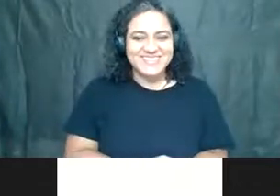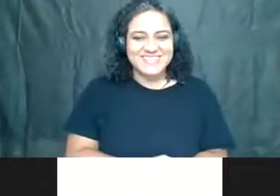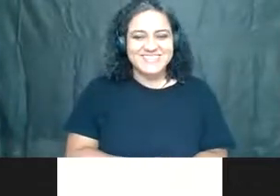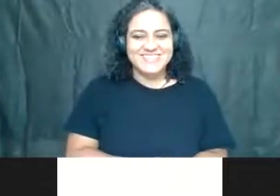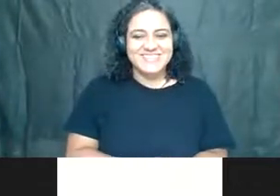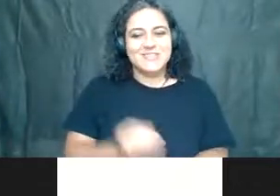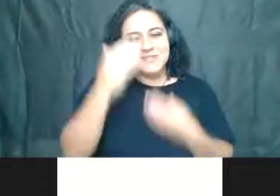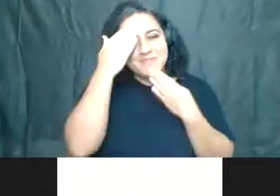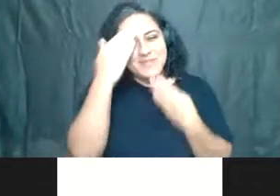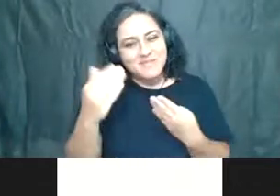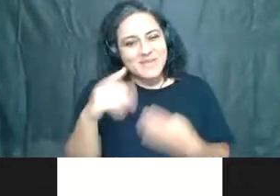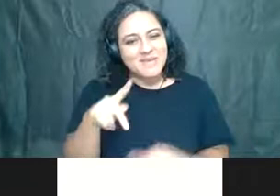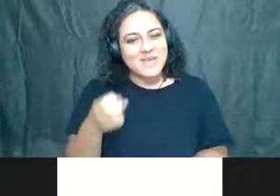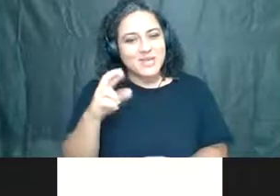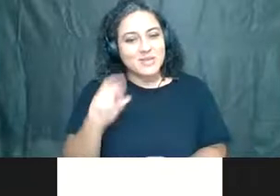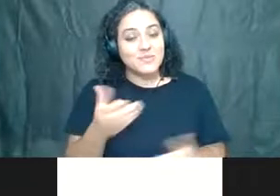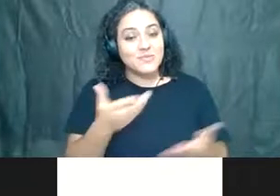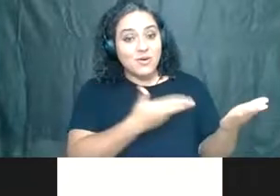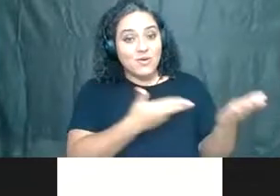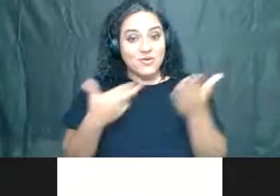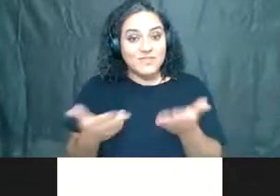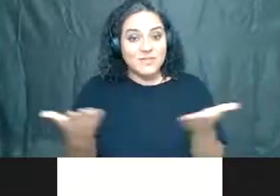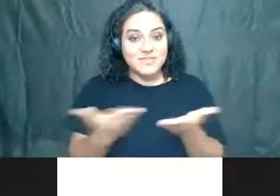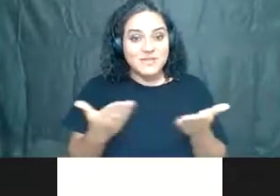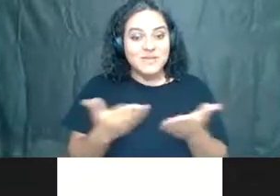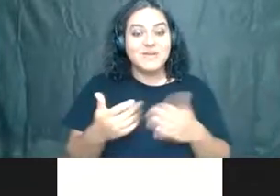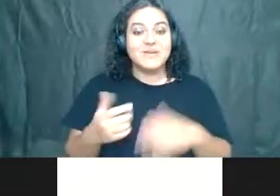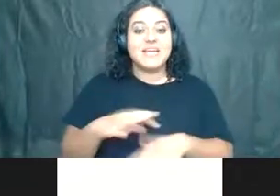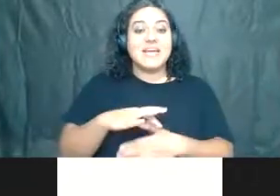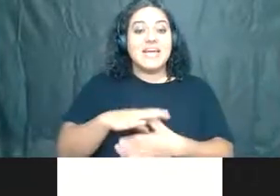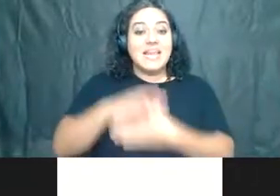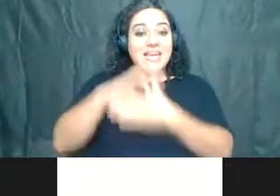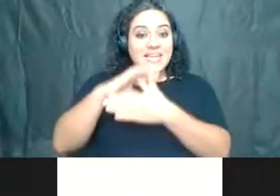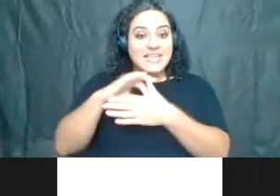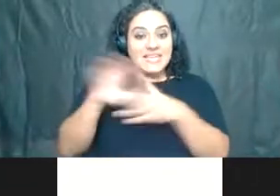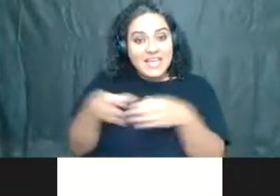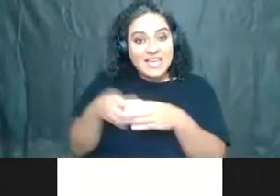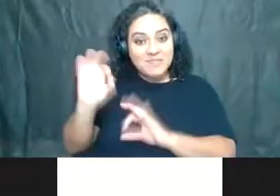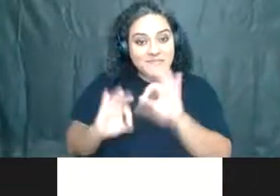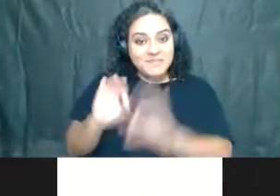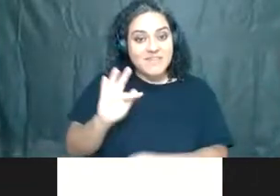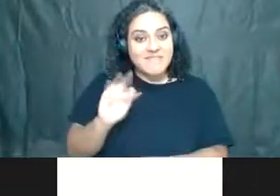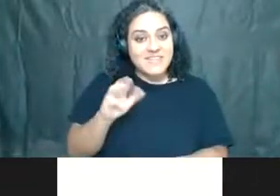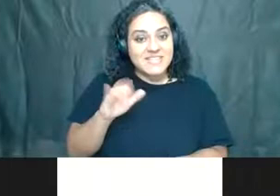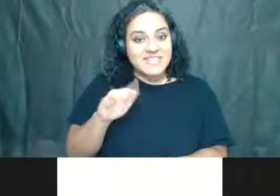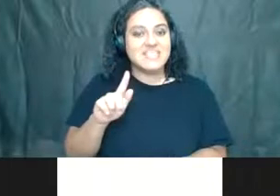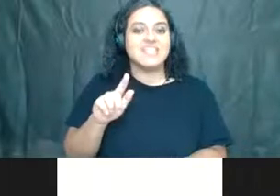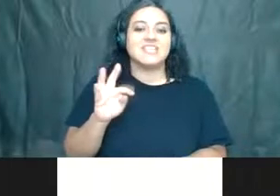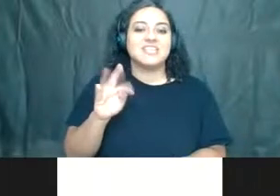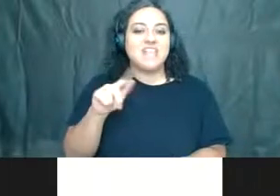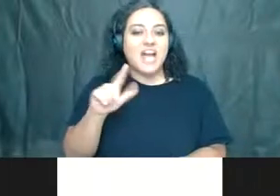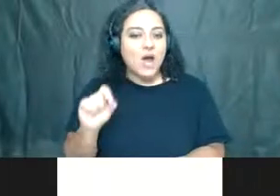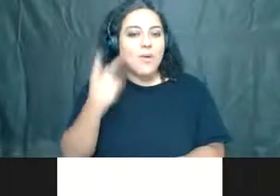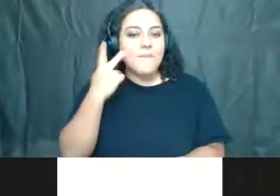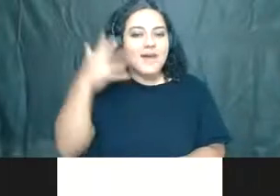Muito obrigado, Pedro. Convidamos agora, então, o líder da equipe organizadora da FESINC, Thiago Maduro, para fazer a